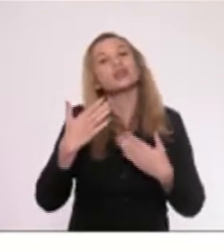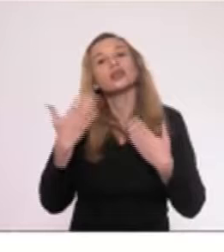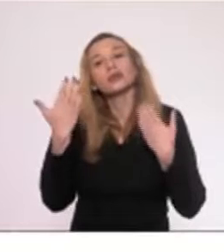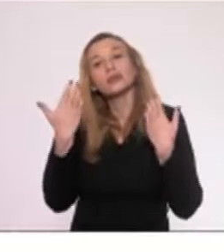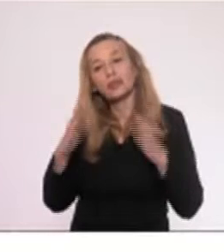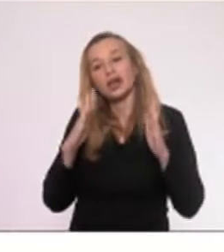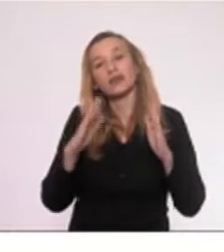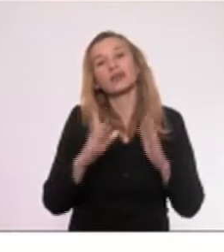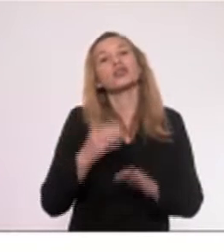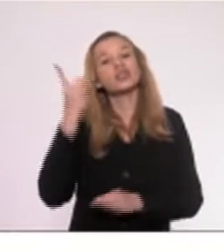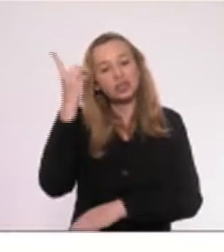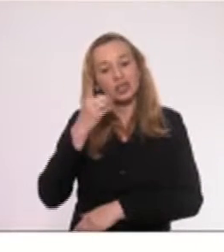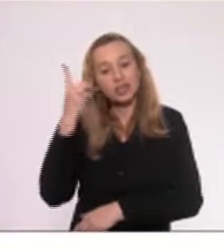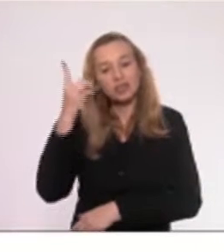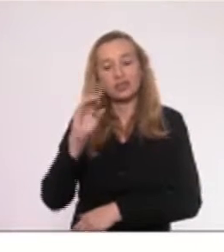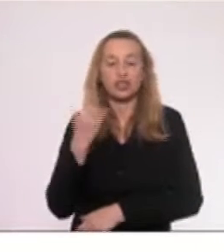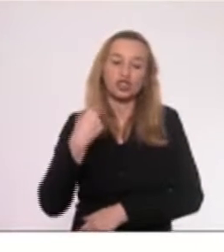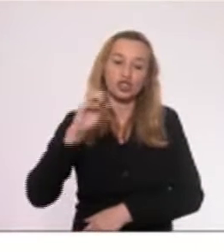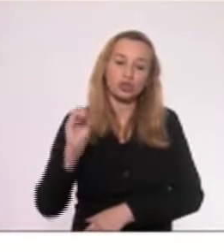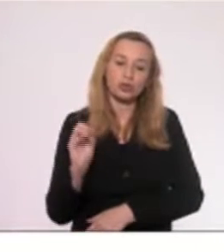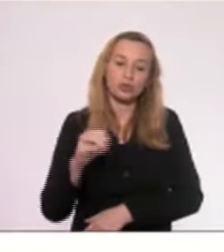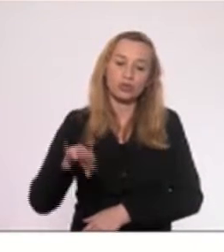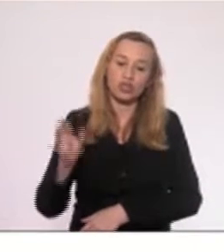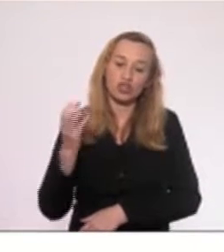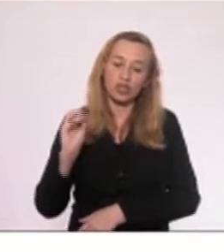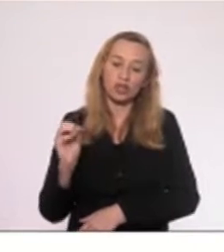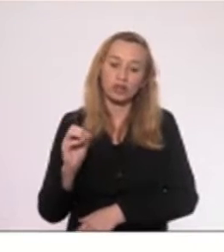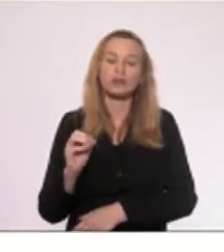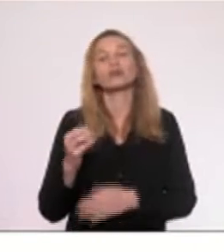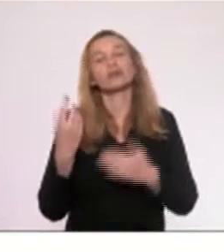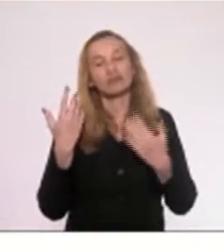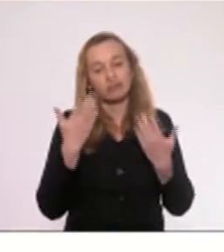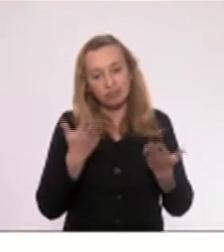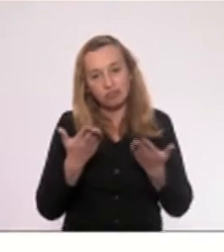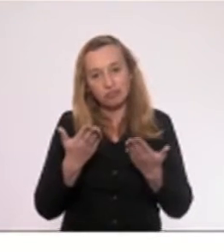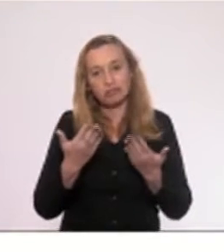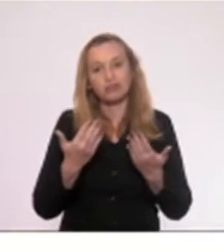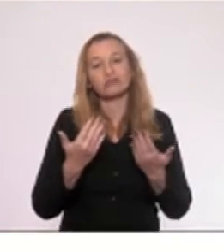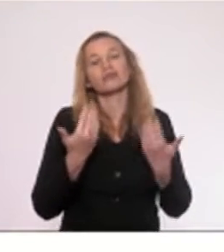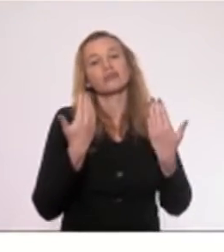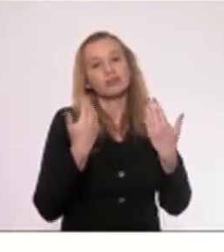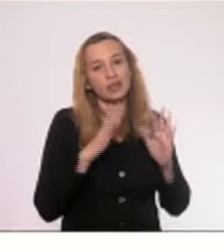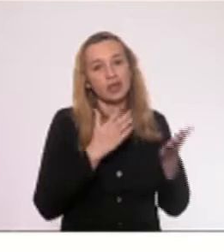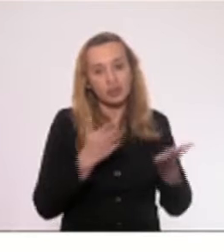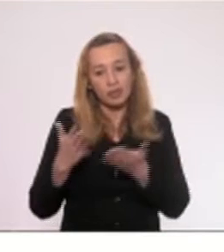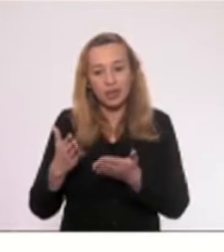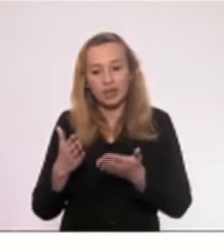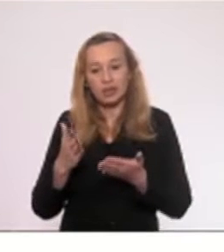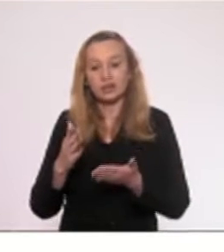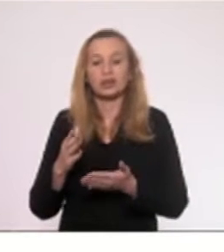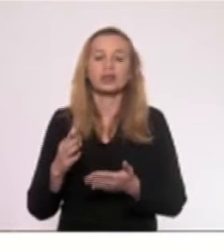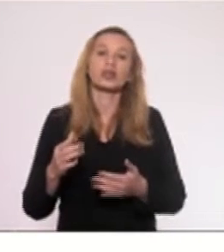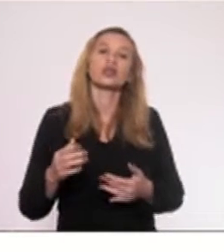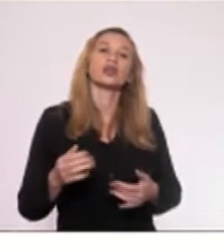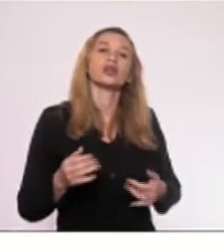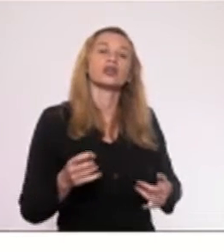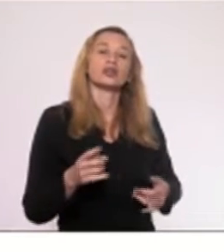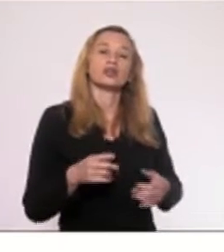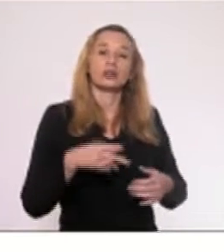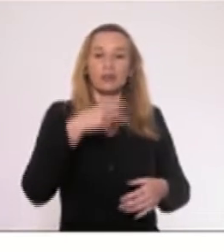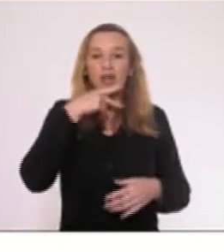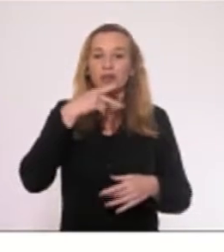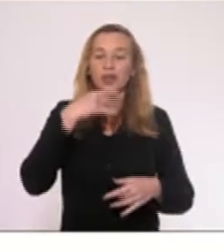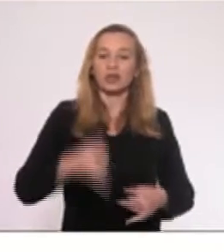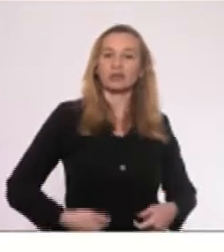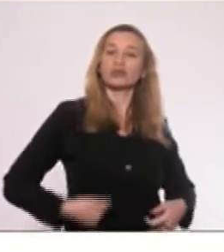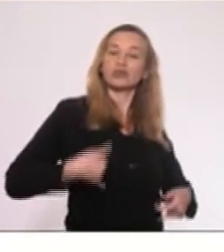parabéns, deputado Chico Machado, pela hombridade mais uma vez. O Rio de Janeiro e o Parlamento Fluminense se orgulham de parlamentares